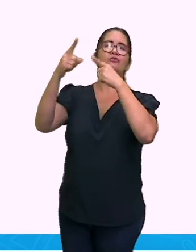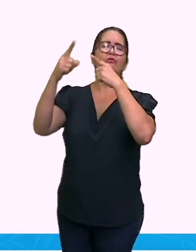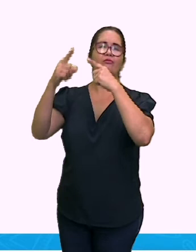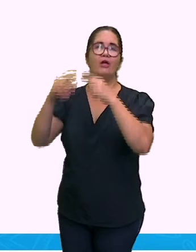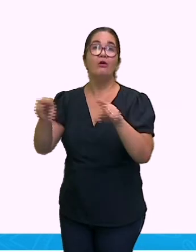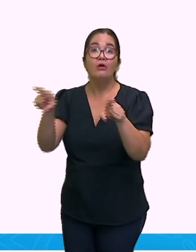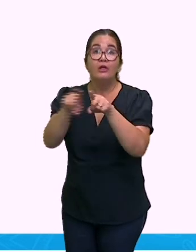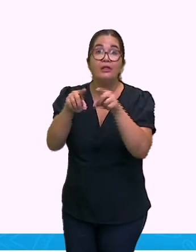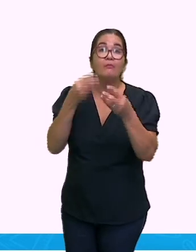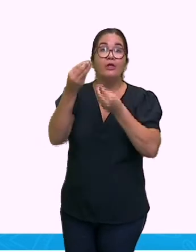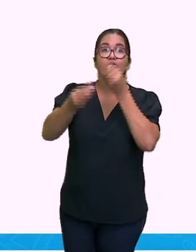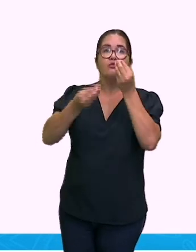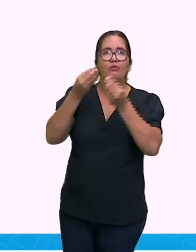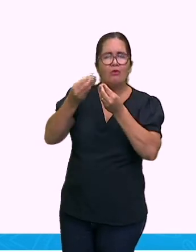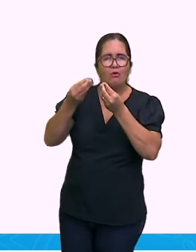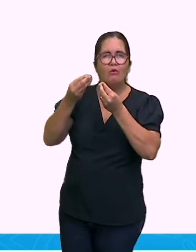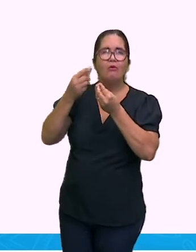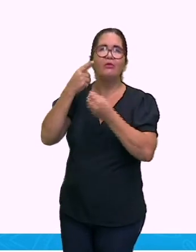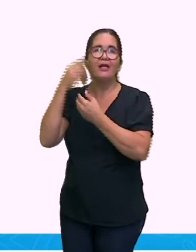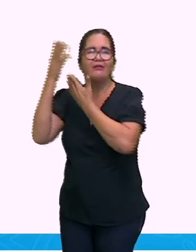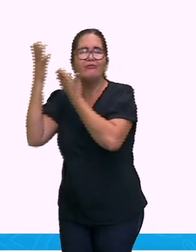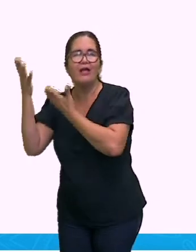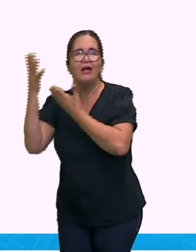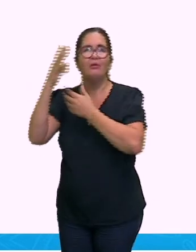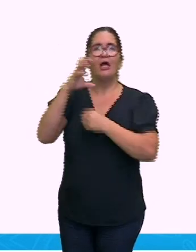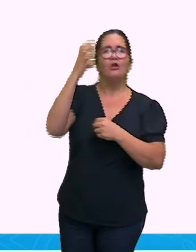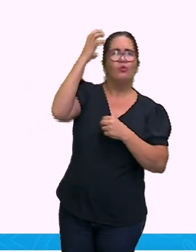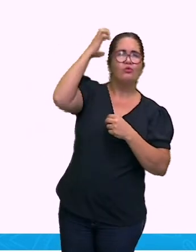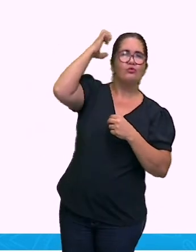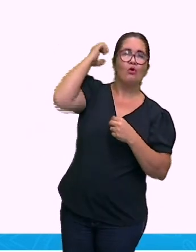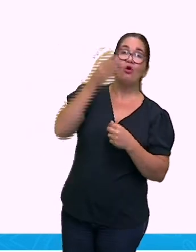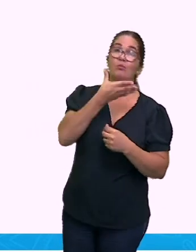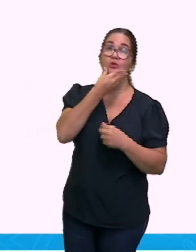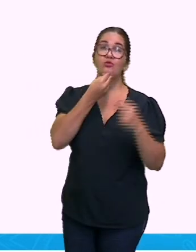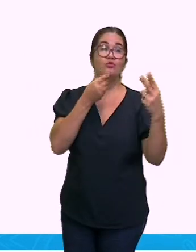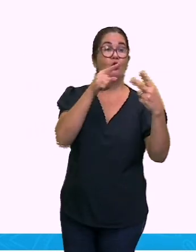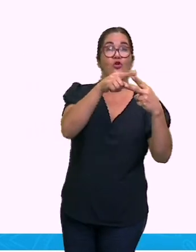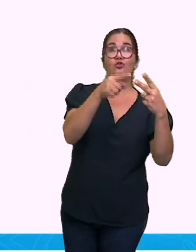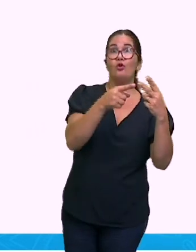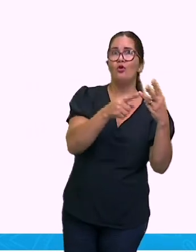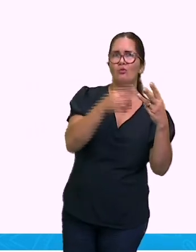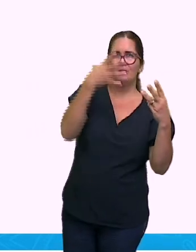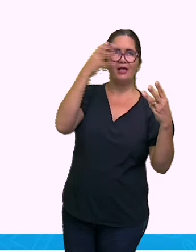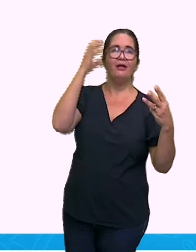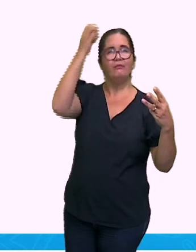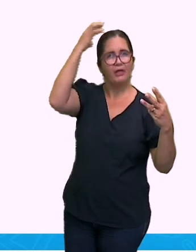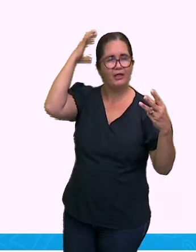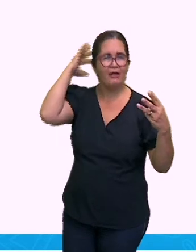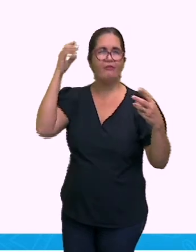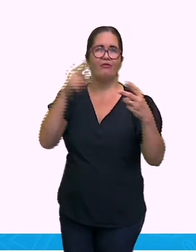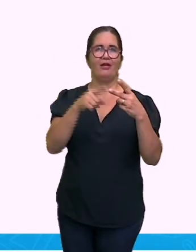absolutismo, como Nicolau Maquiavel, Jacques Bossuet e Thomas Hobbes.